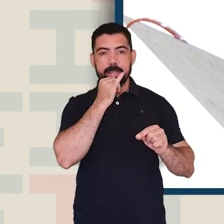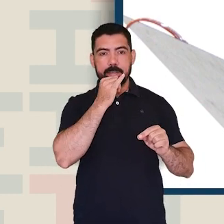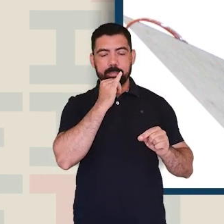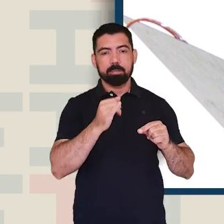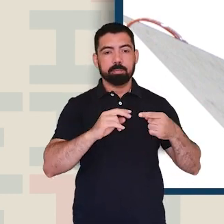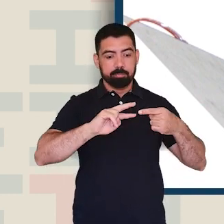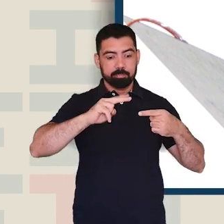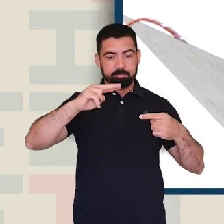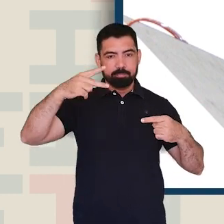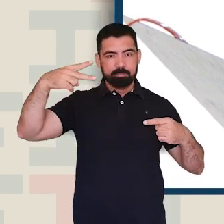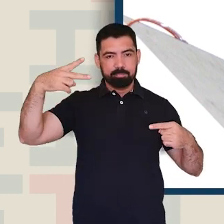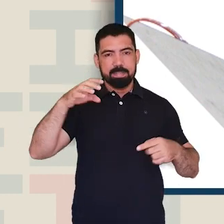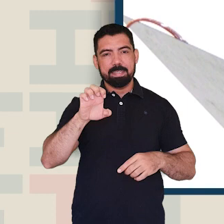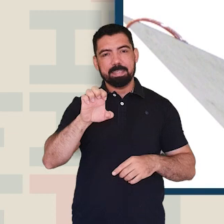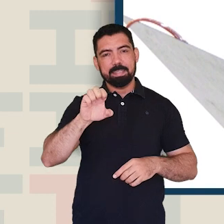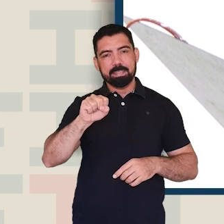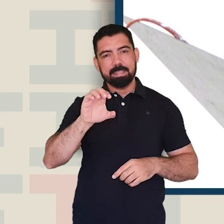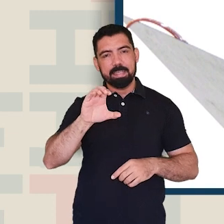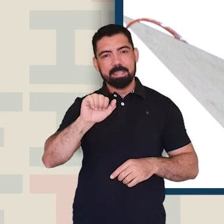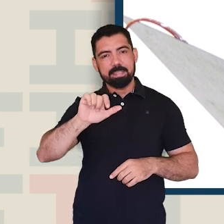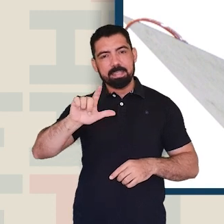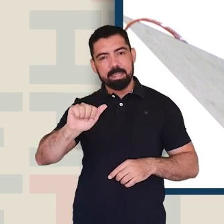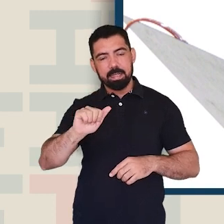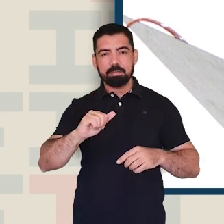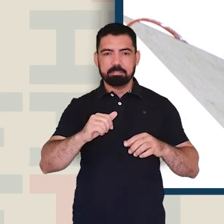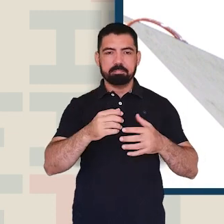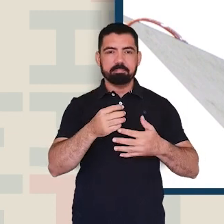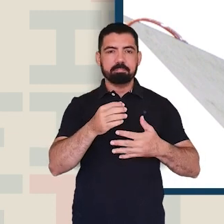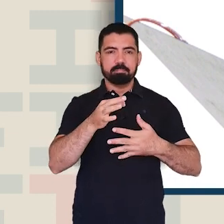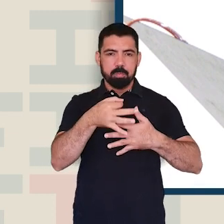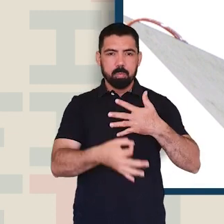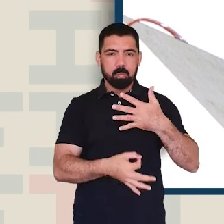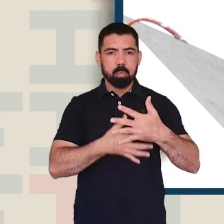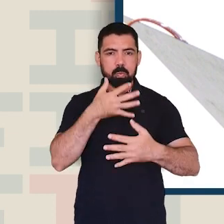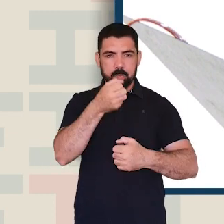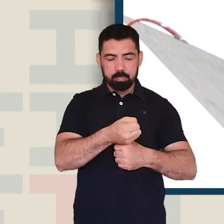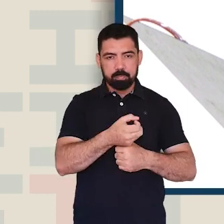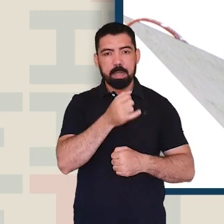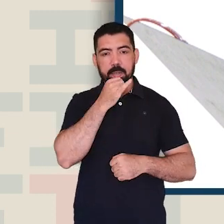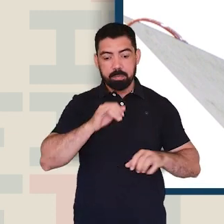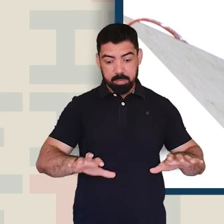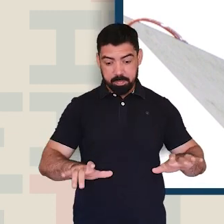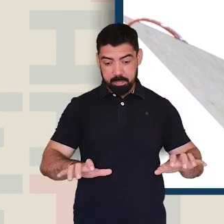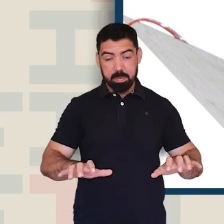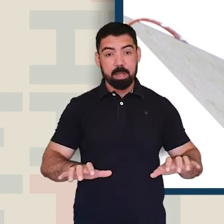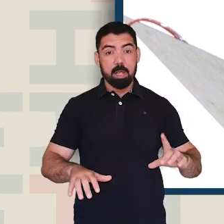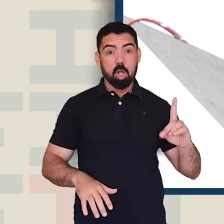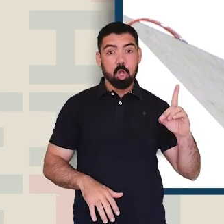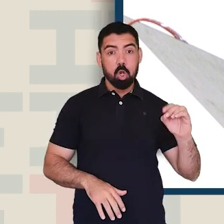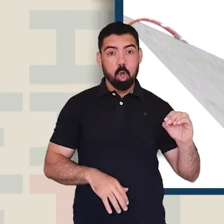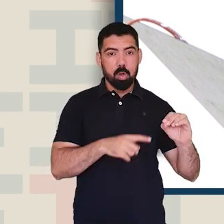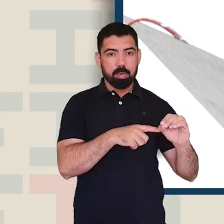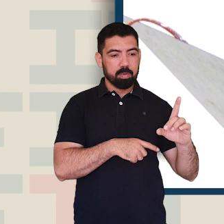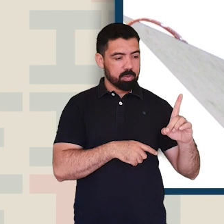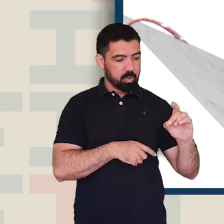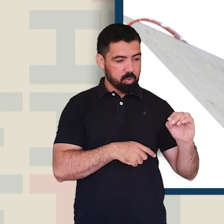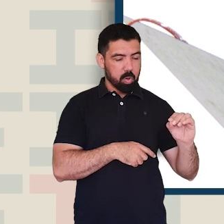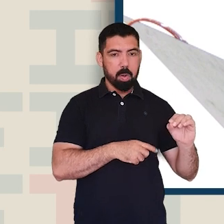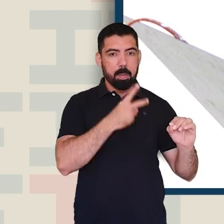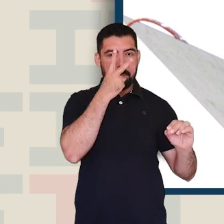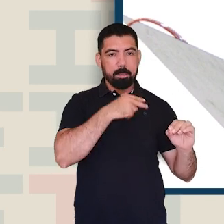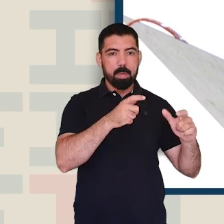escalas. Alguns instrumentos, por exemplo, como o piano, quando você toca uma nota dó, aquele dó se repete no mesmo